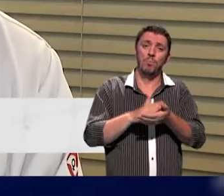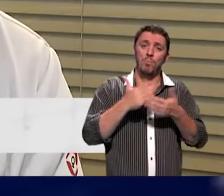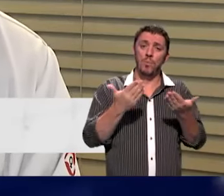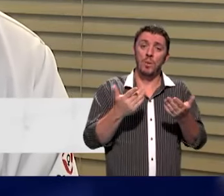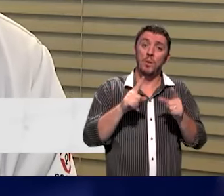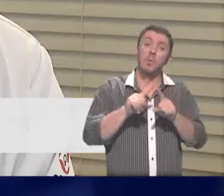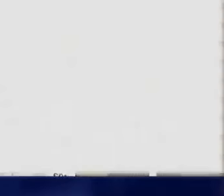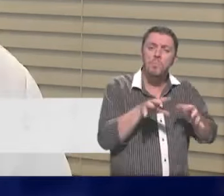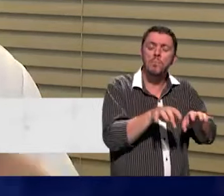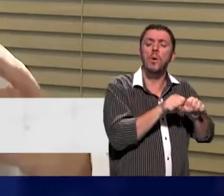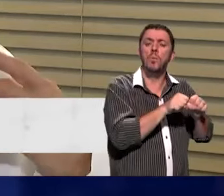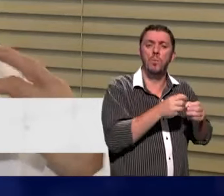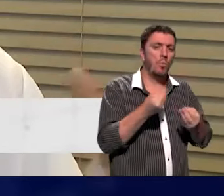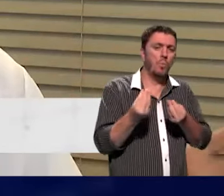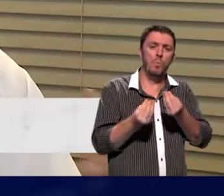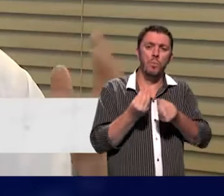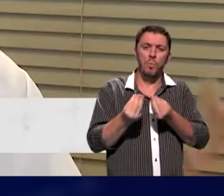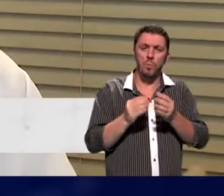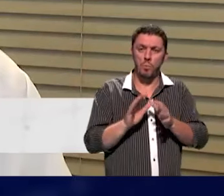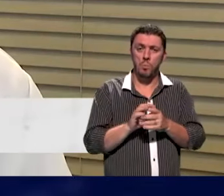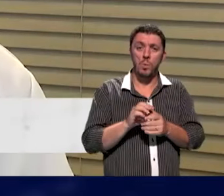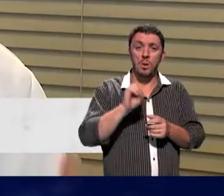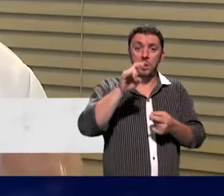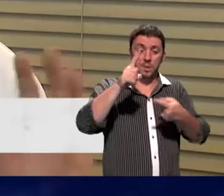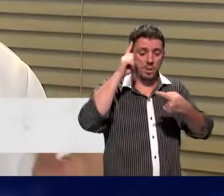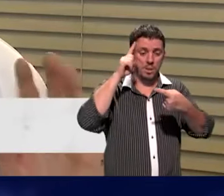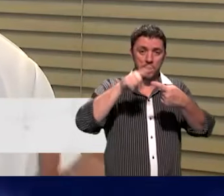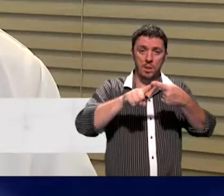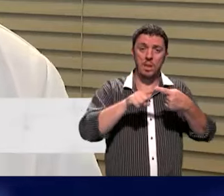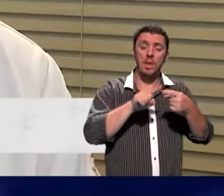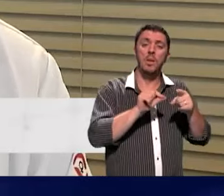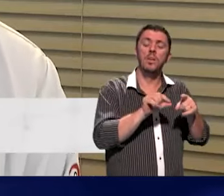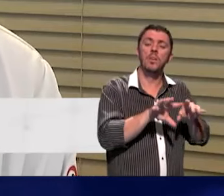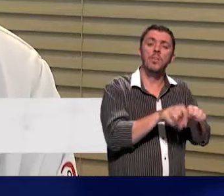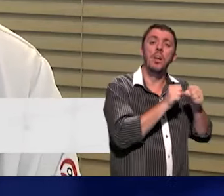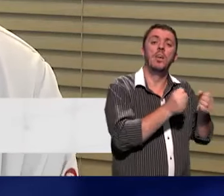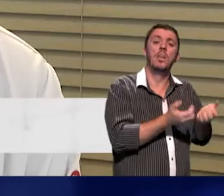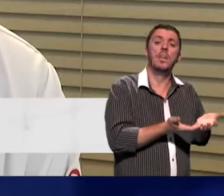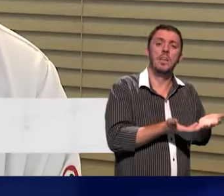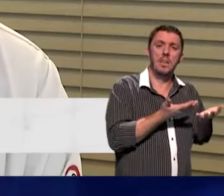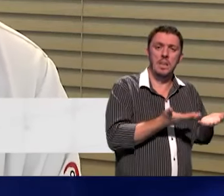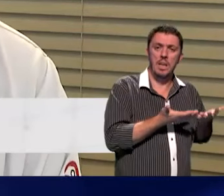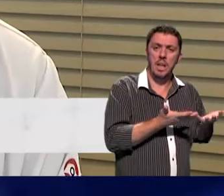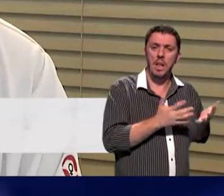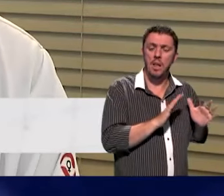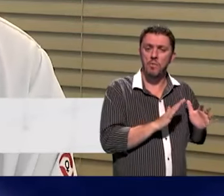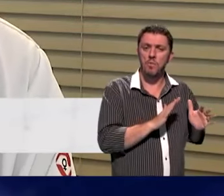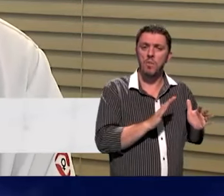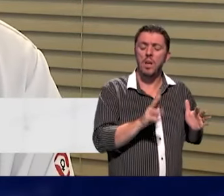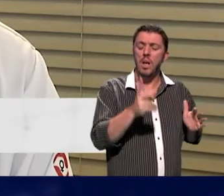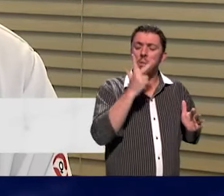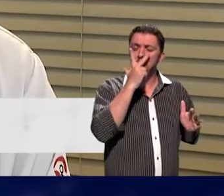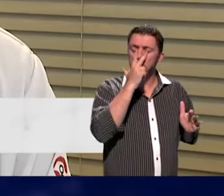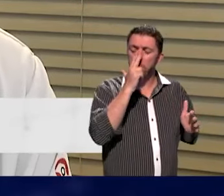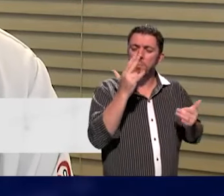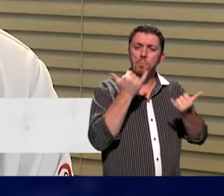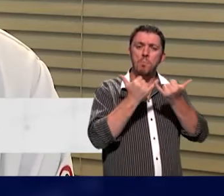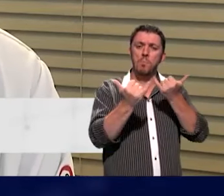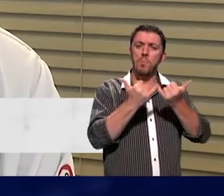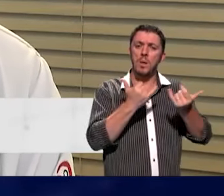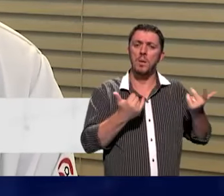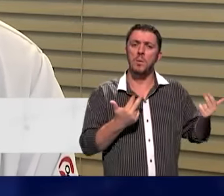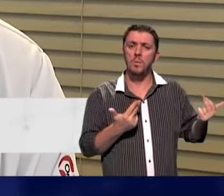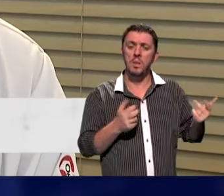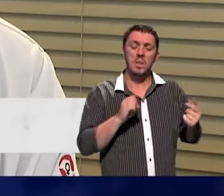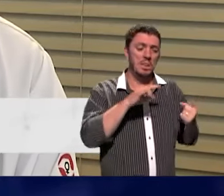evidências não venham a surgir nos quadros leves ou assintomáticas tudo tudo corre muito parecido né então se ela